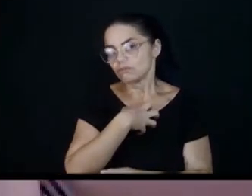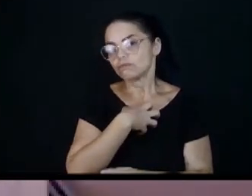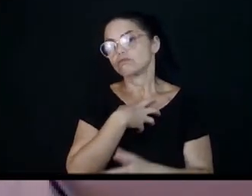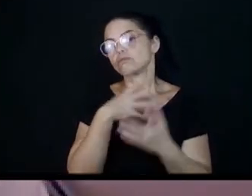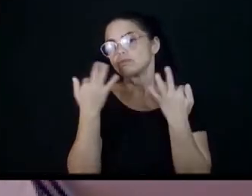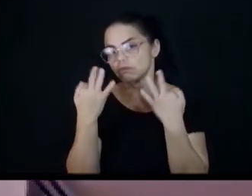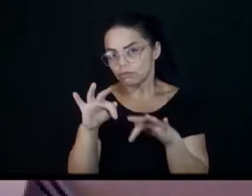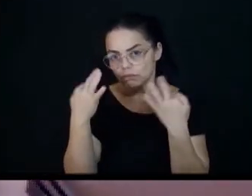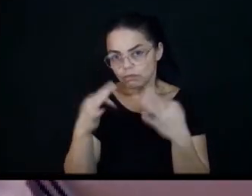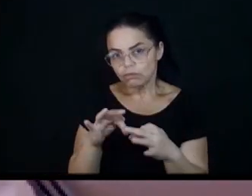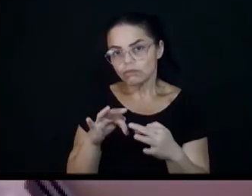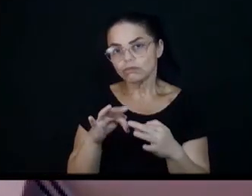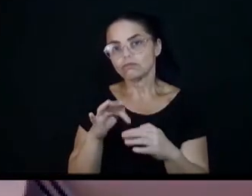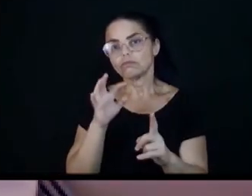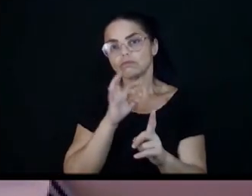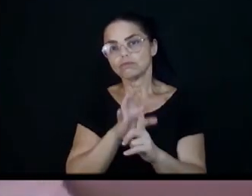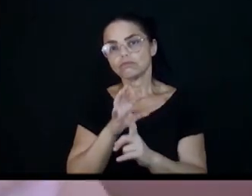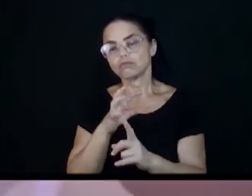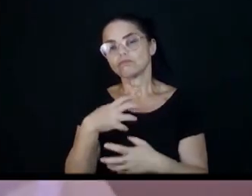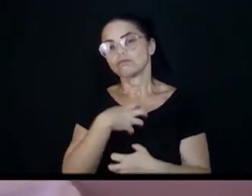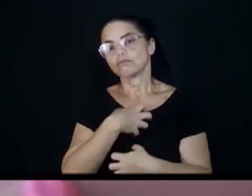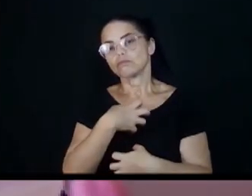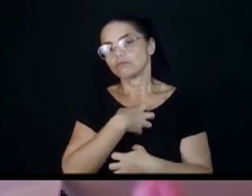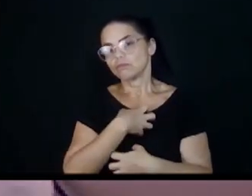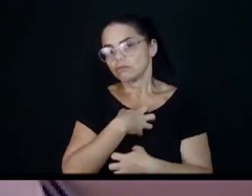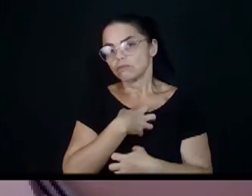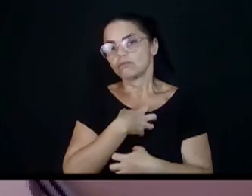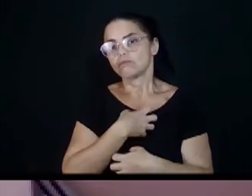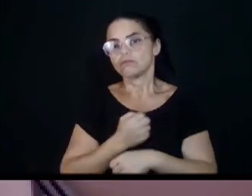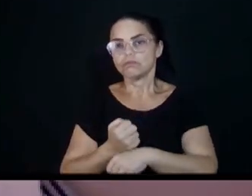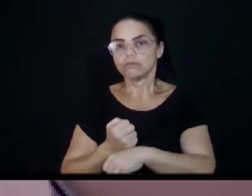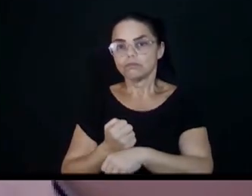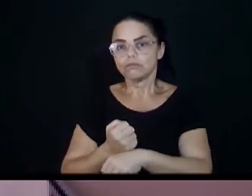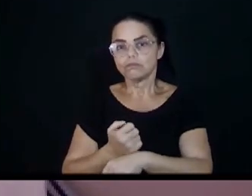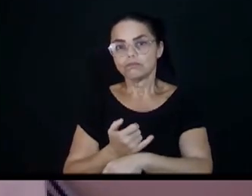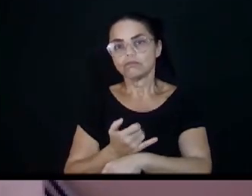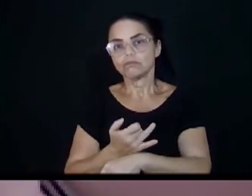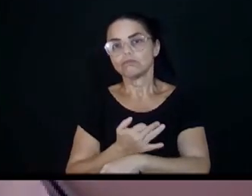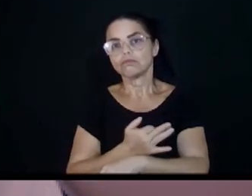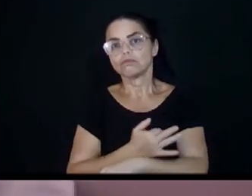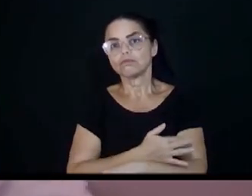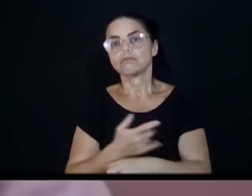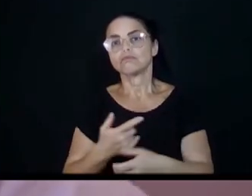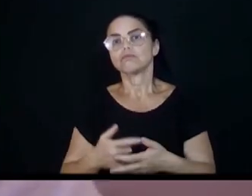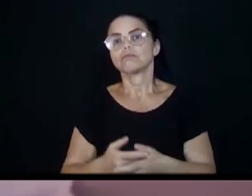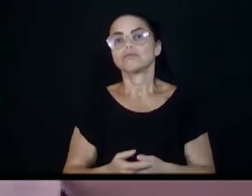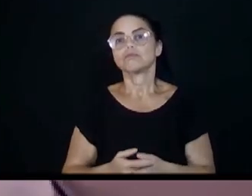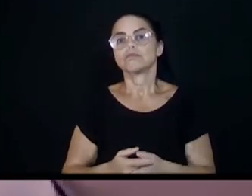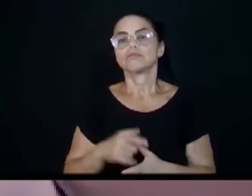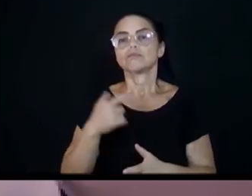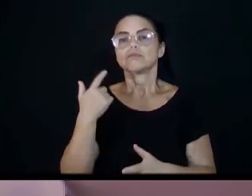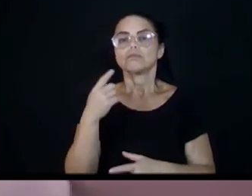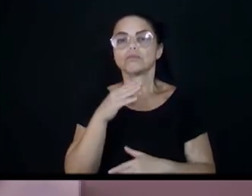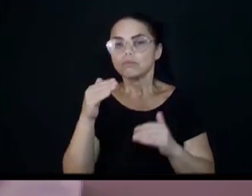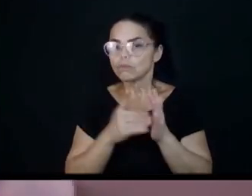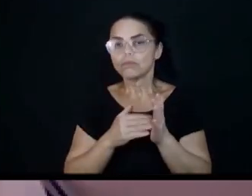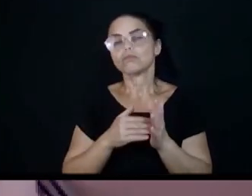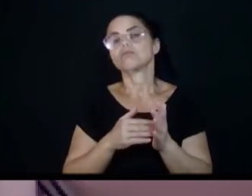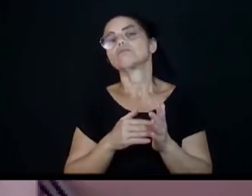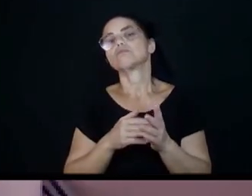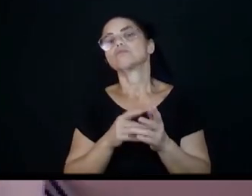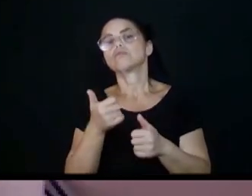impacto emocional, né? Ela vai avaliar o paciente, as suas funções como um todo, vai analisar essa